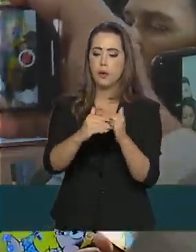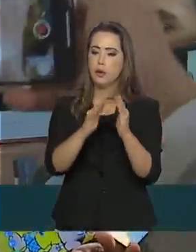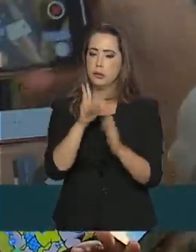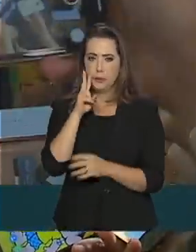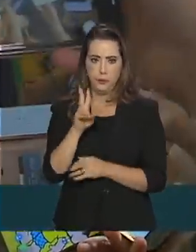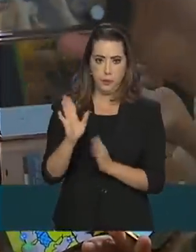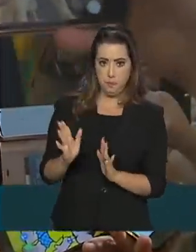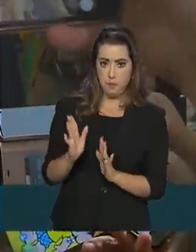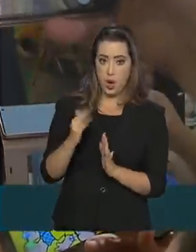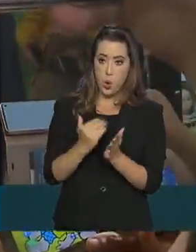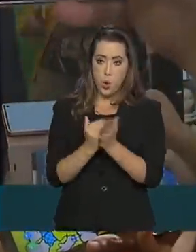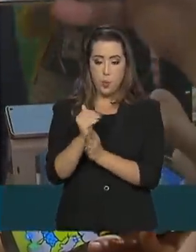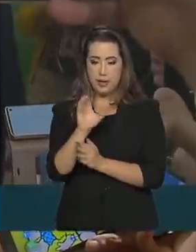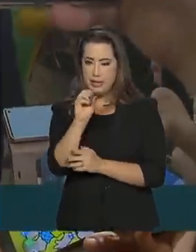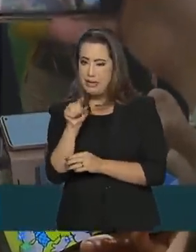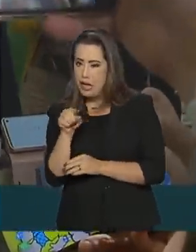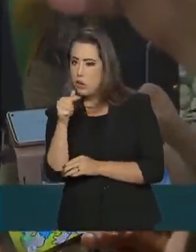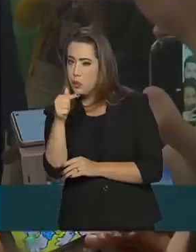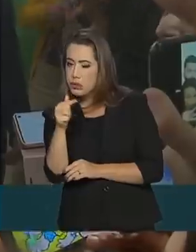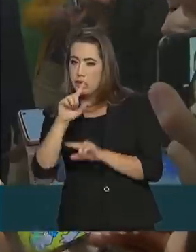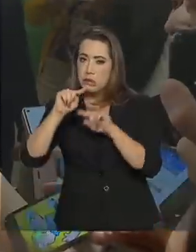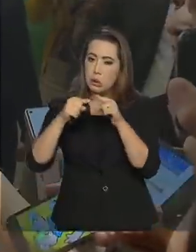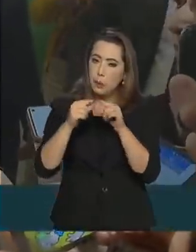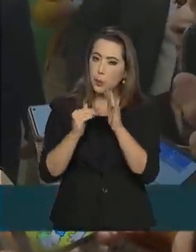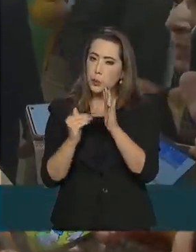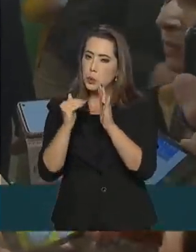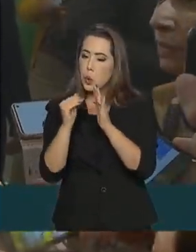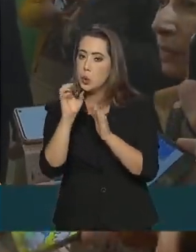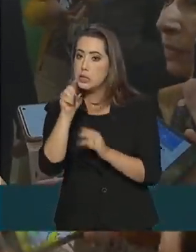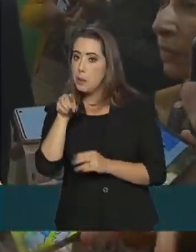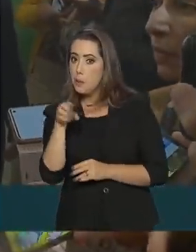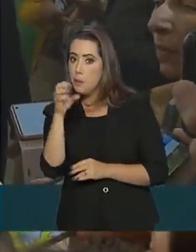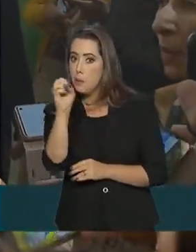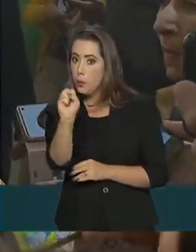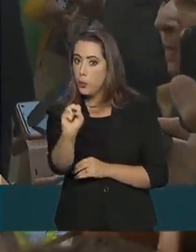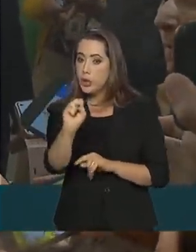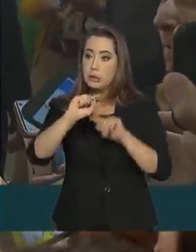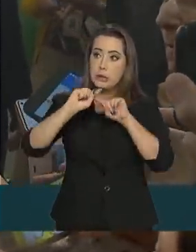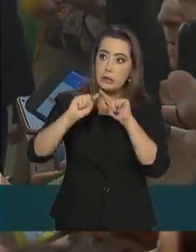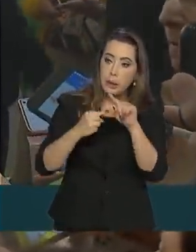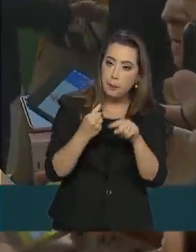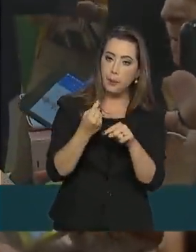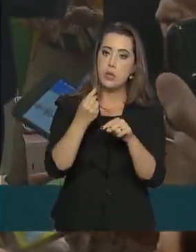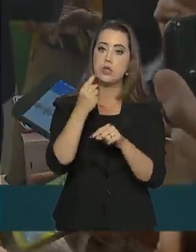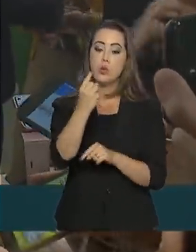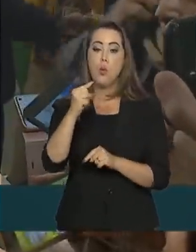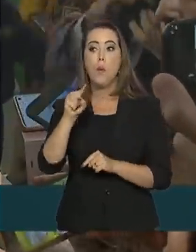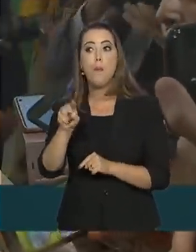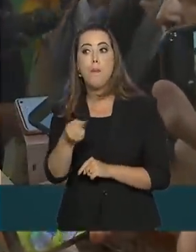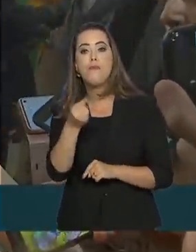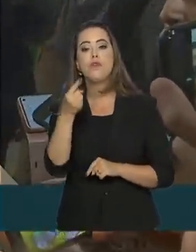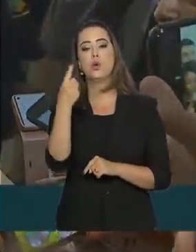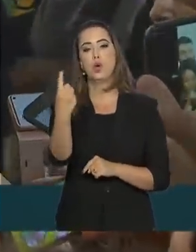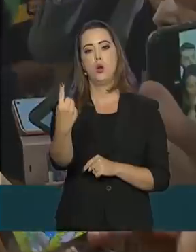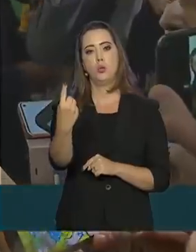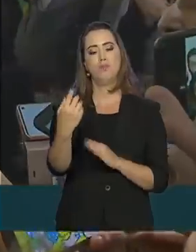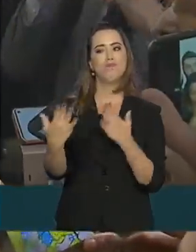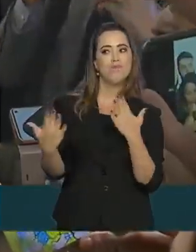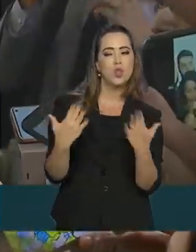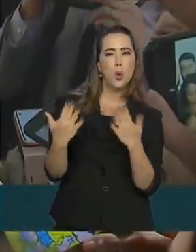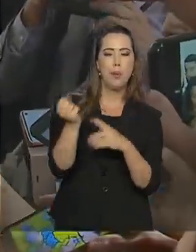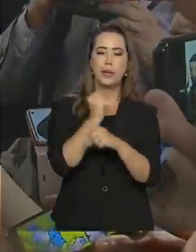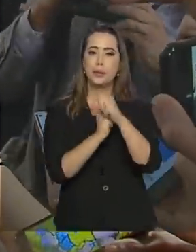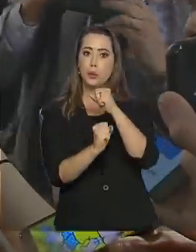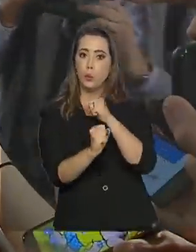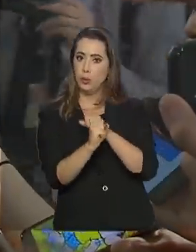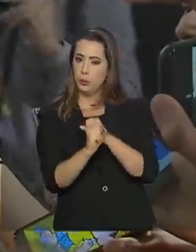crescendo 0,7, depois vai para 0,8, depois para 1,1. E se você pegar o quarto trimestre do ano passado, sobre o quarto trimestre